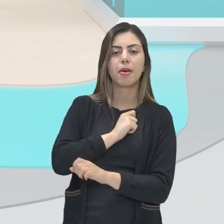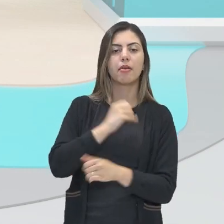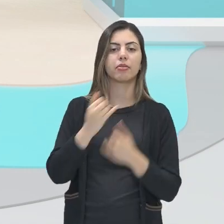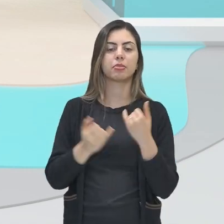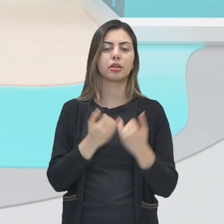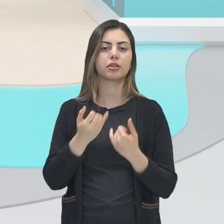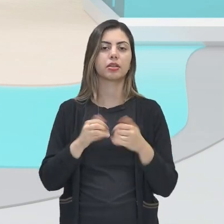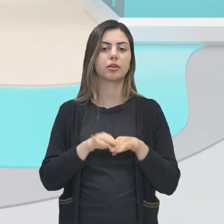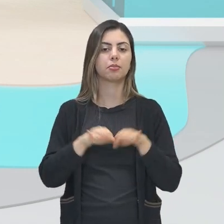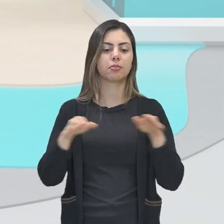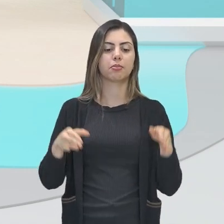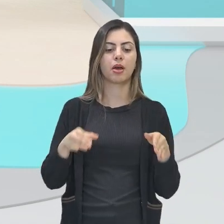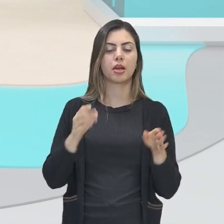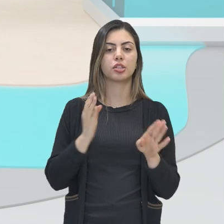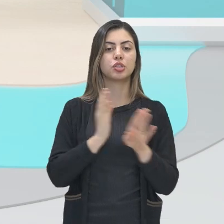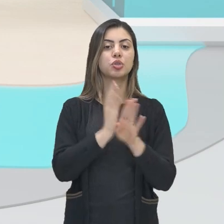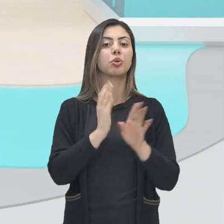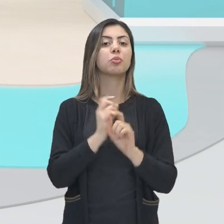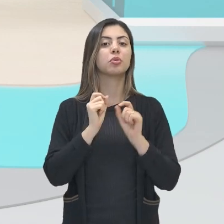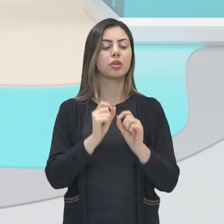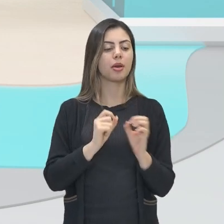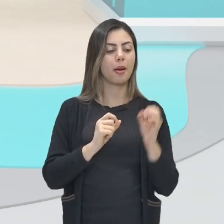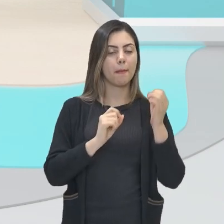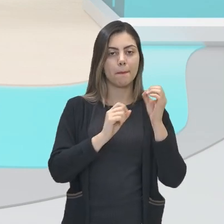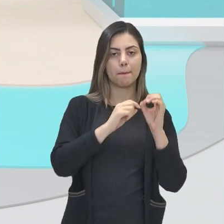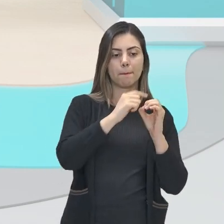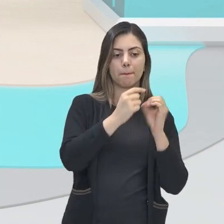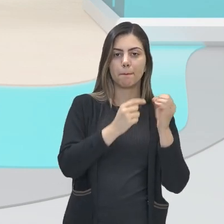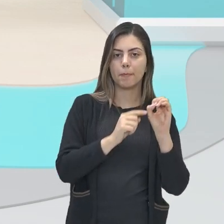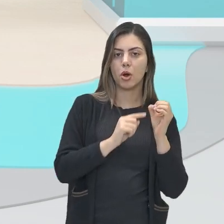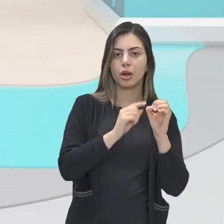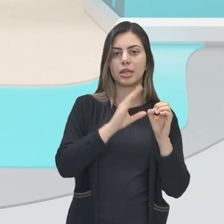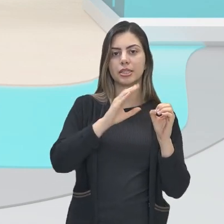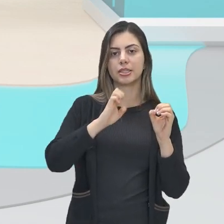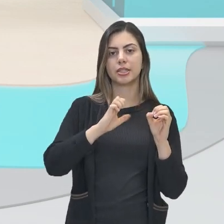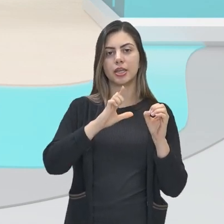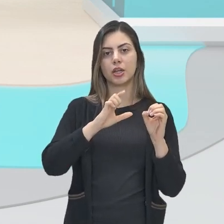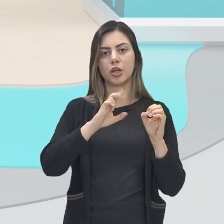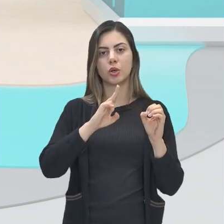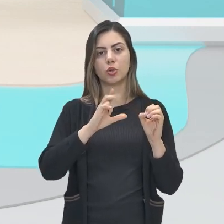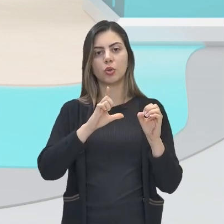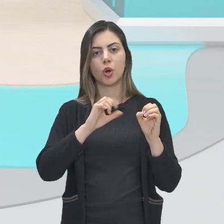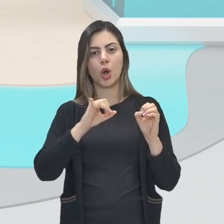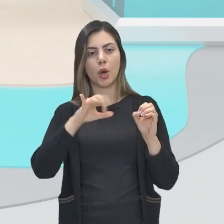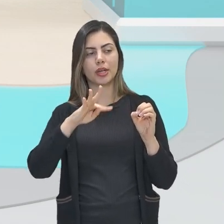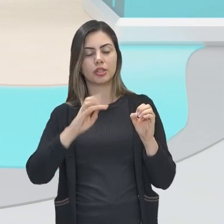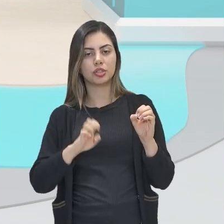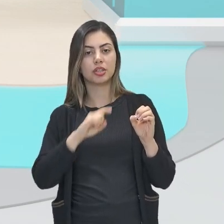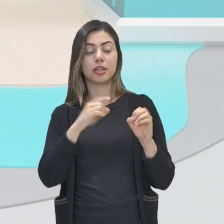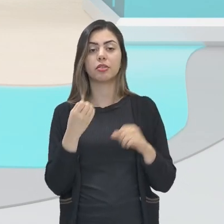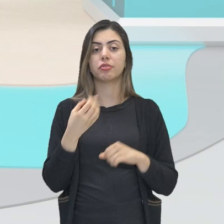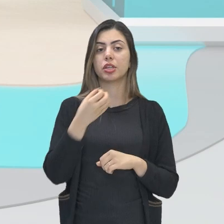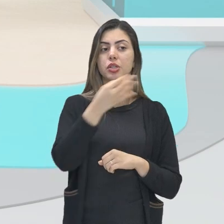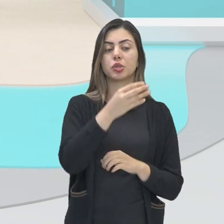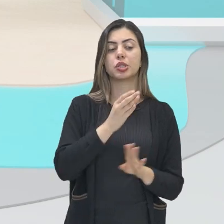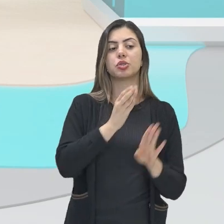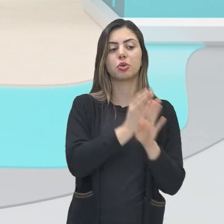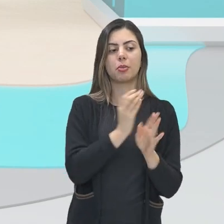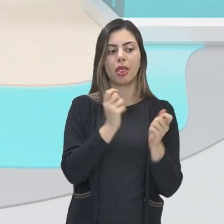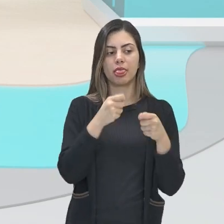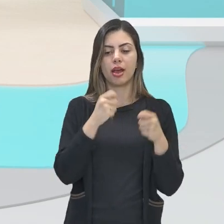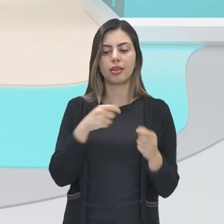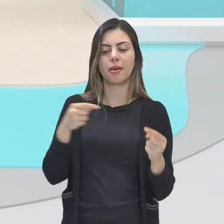descobriu umas bolas de celuloide em uma viagem aos Estados Unidos em 1901 e achou que seriam ideais para o